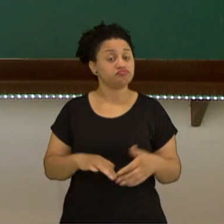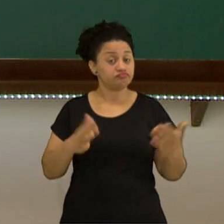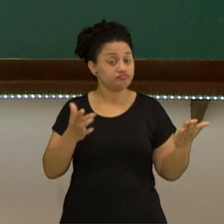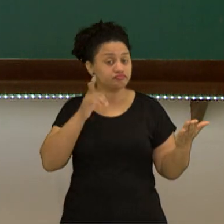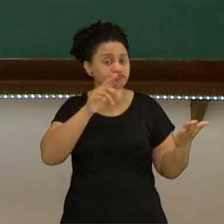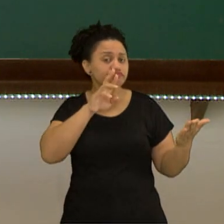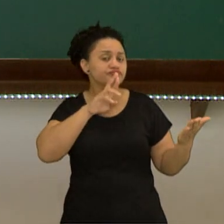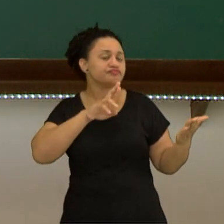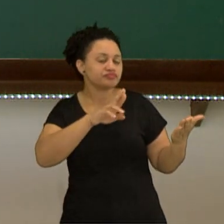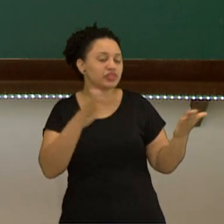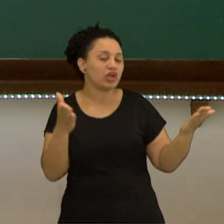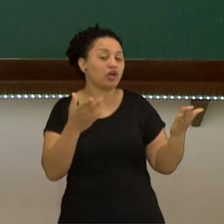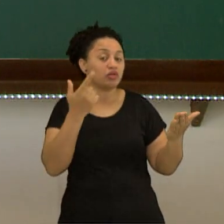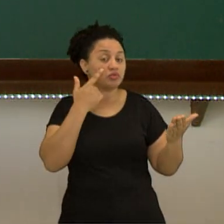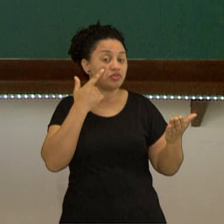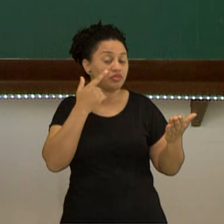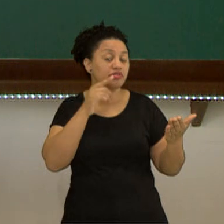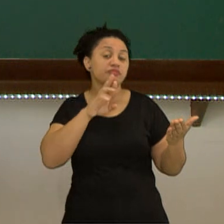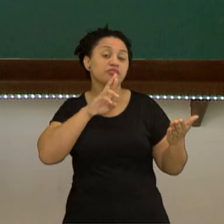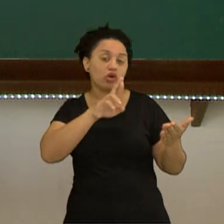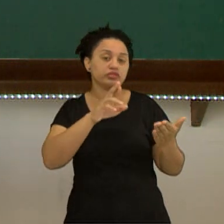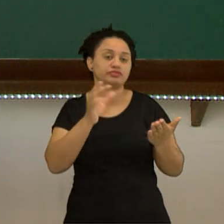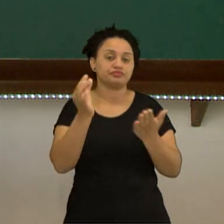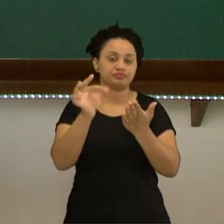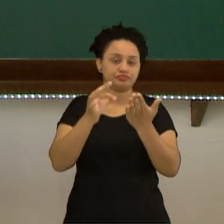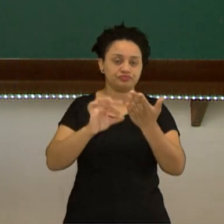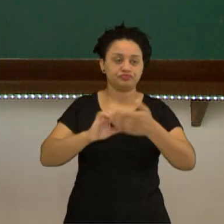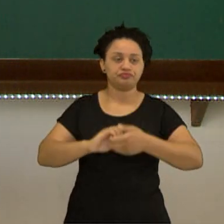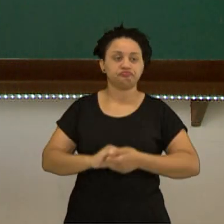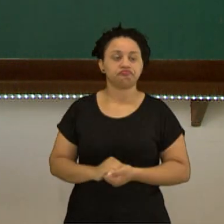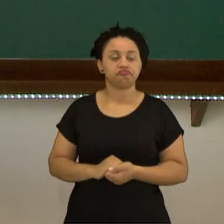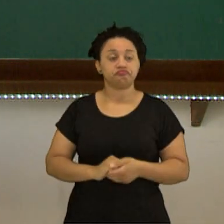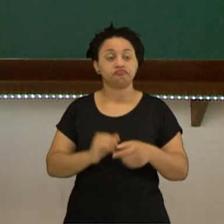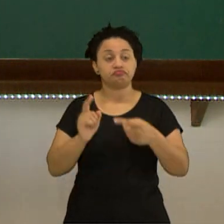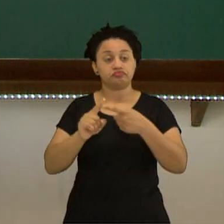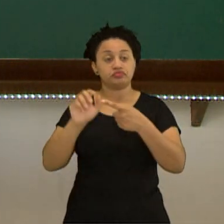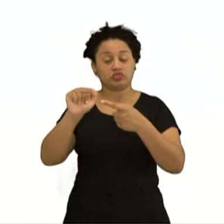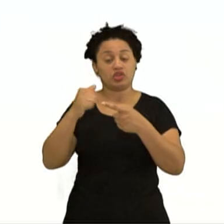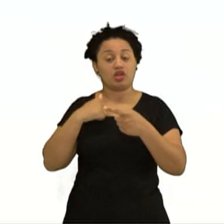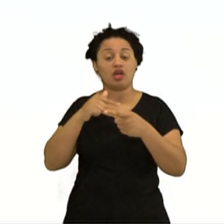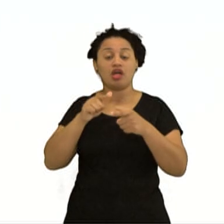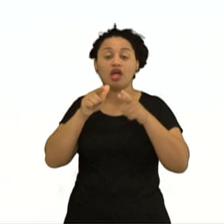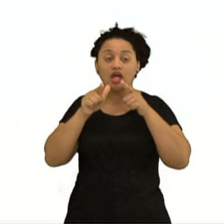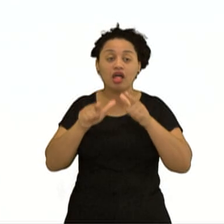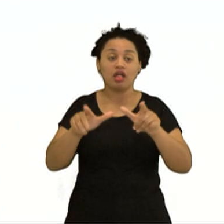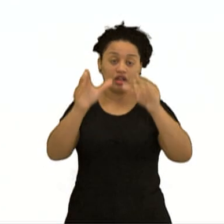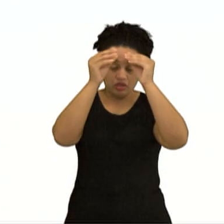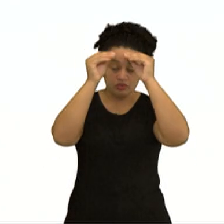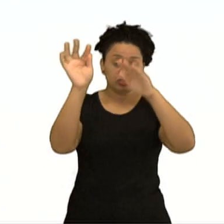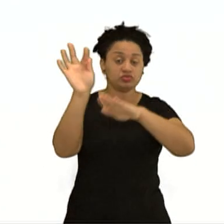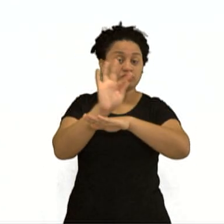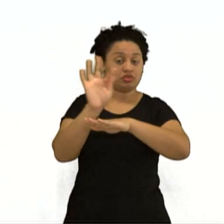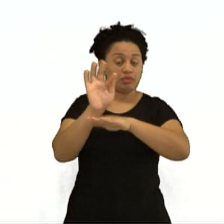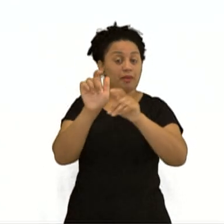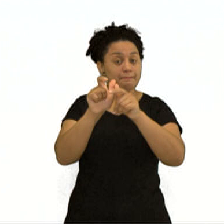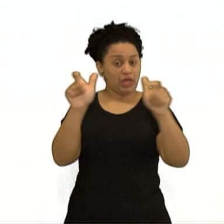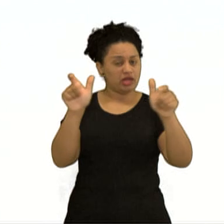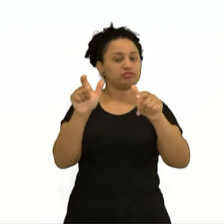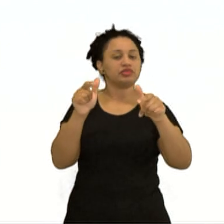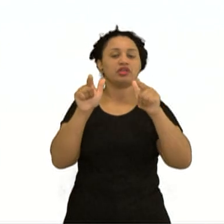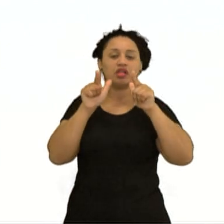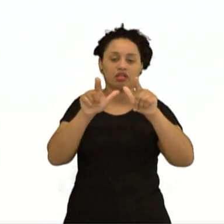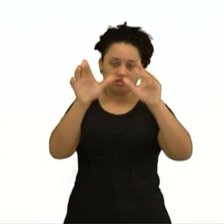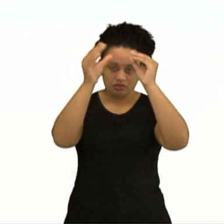Respondeu? Então confira a possibilidade. A predominância é de linguagem formal. Isso mesmo. Como é